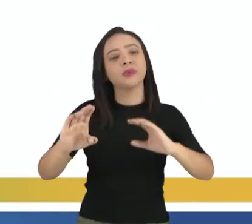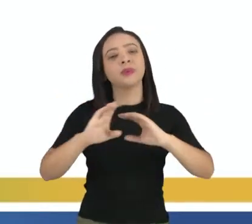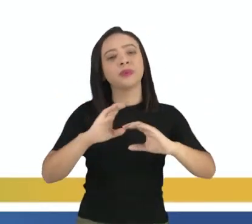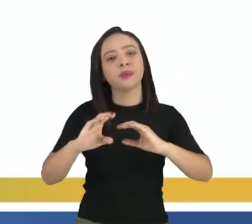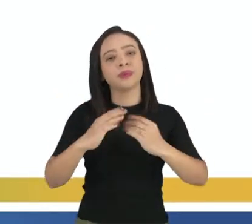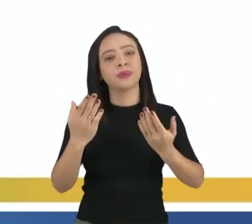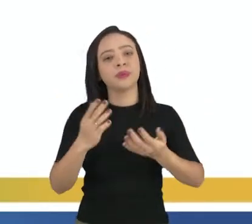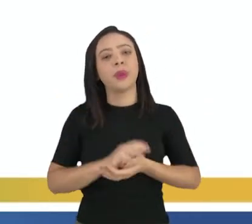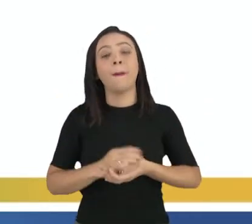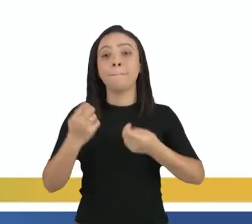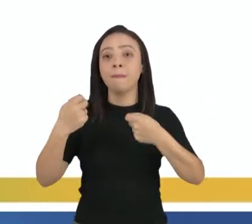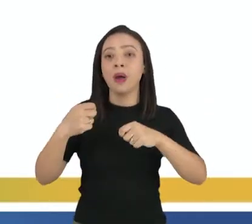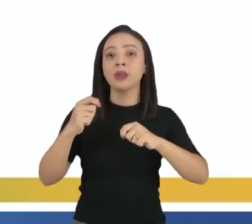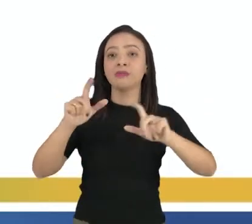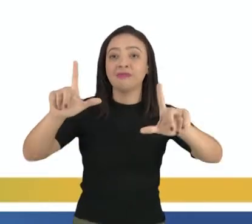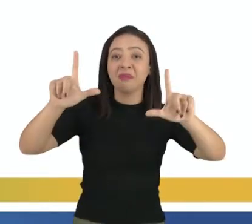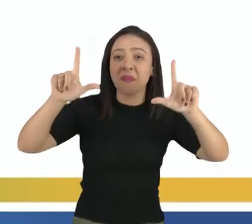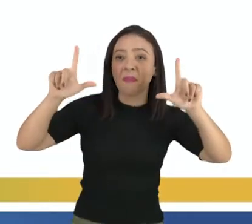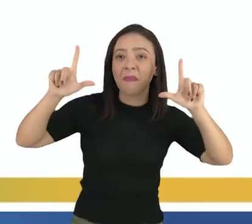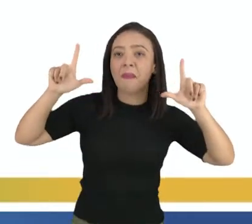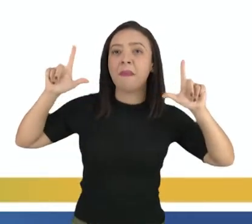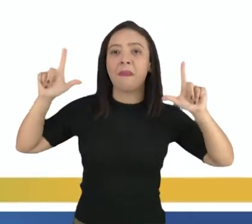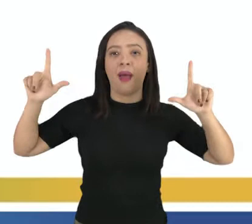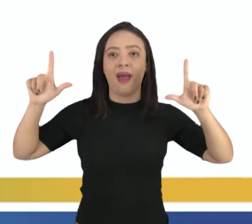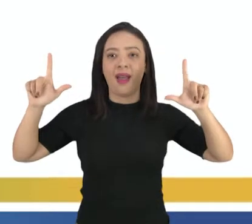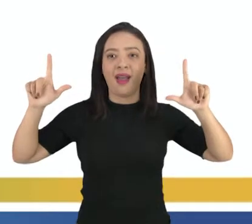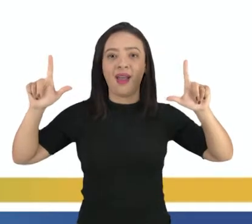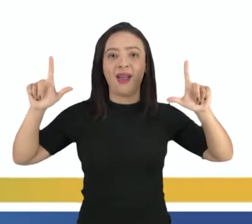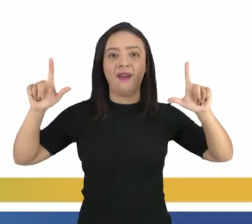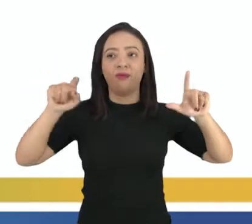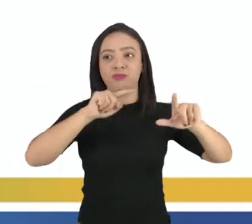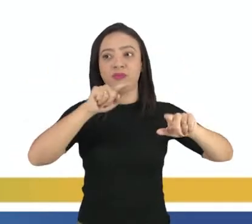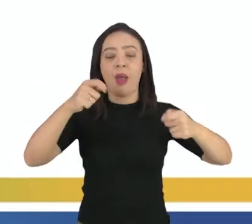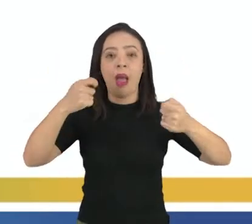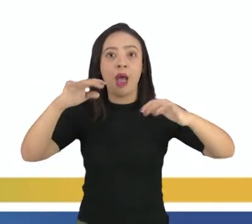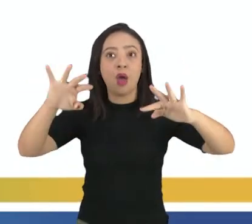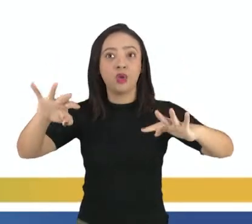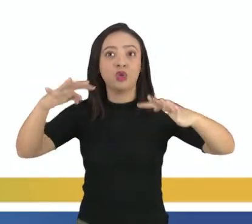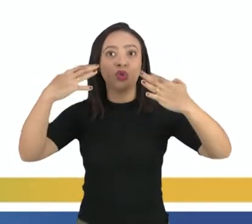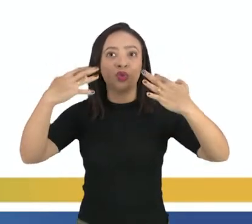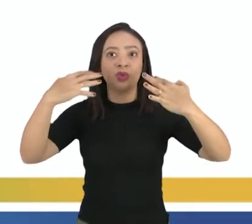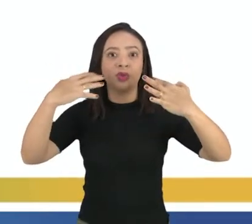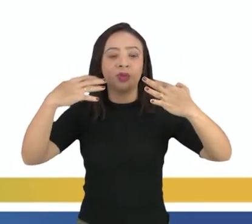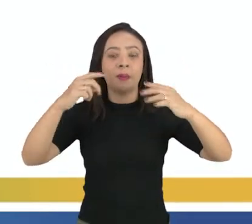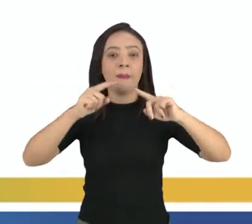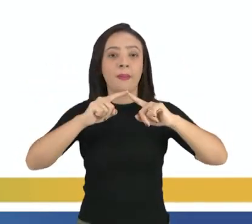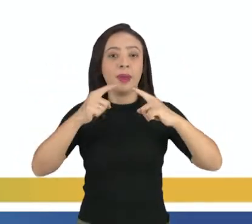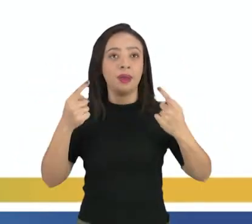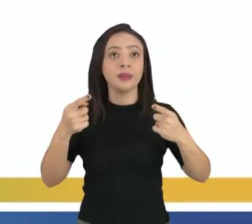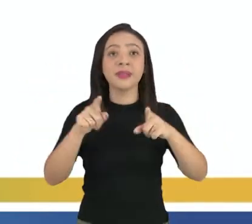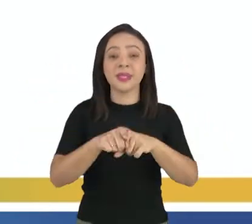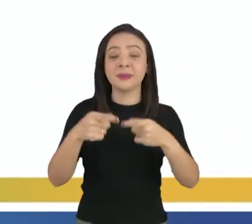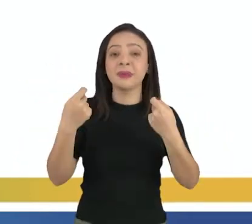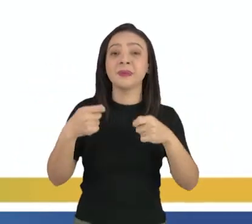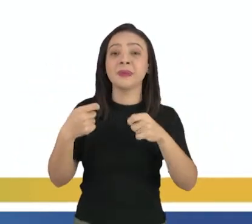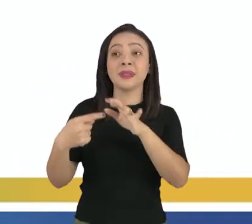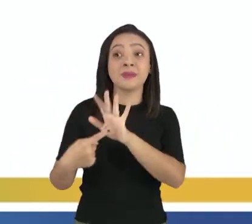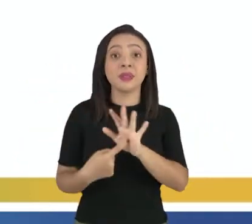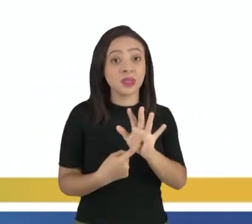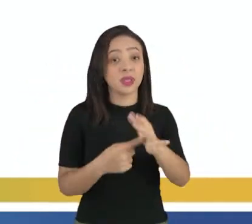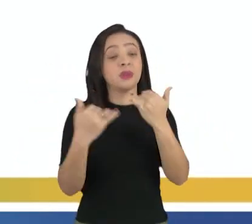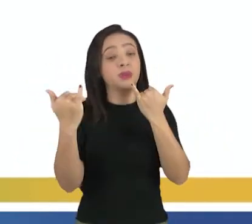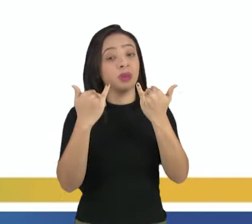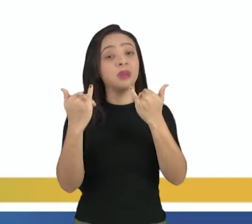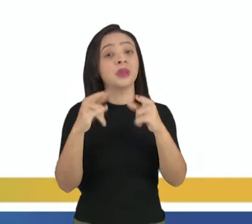seja, precisa ser grande, precisa ser chamativo, mas ele precisa passar uma